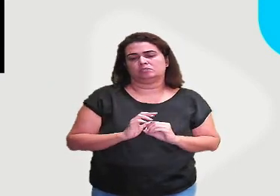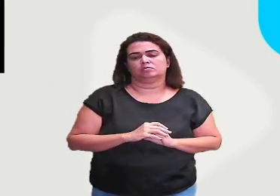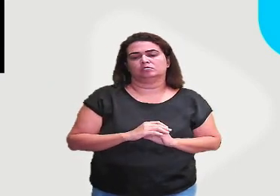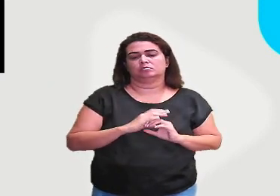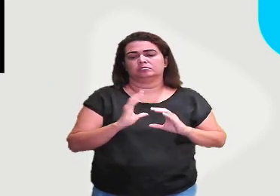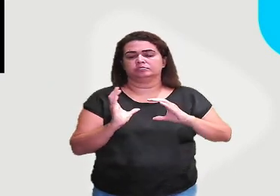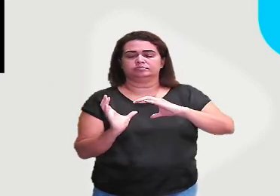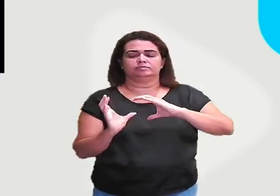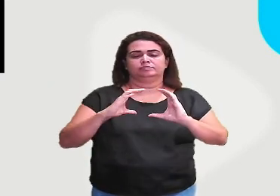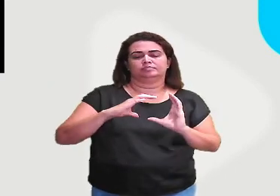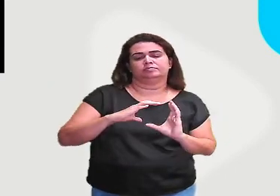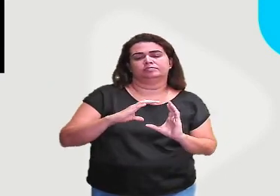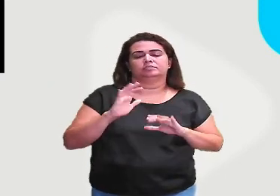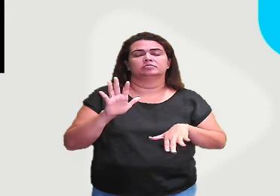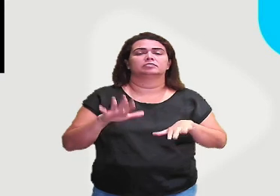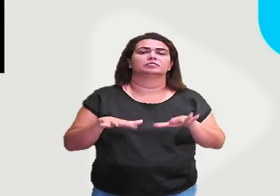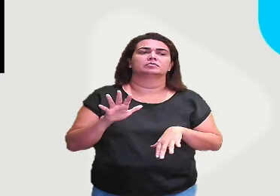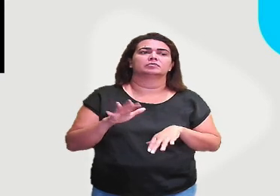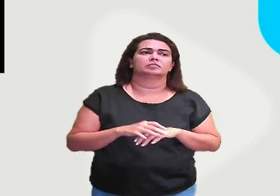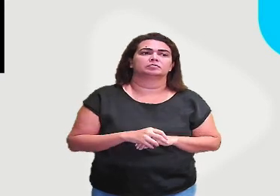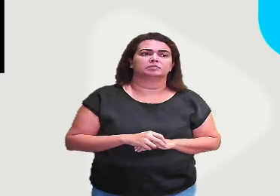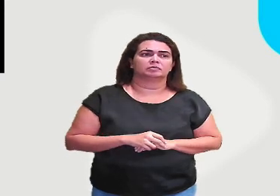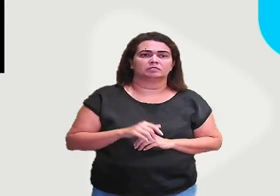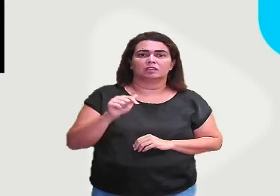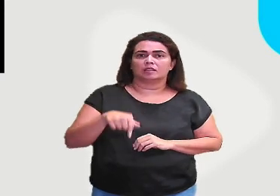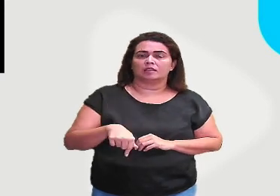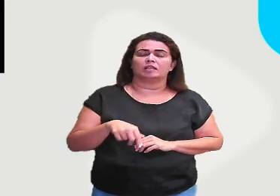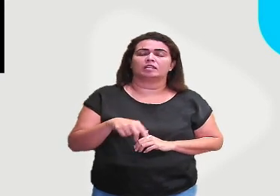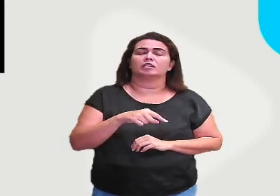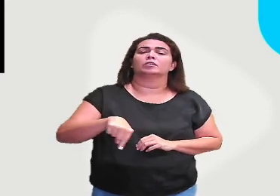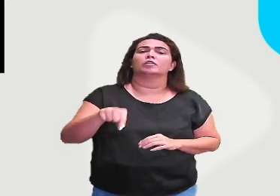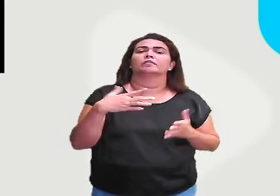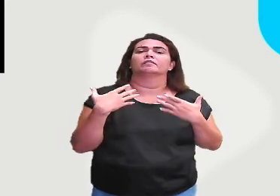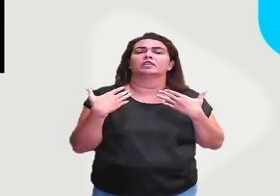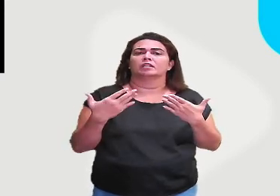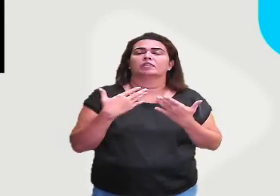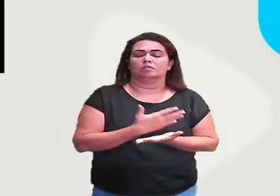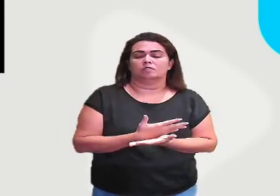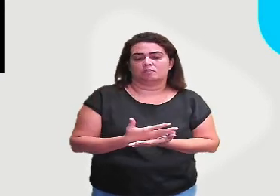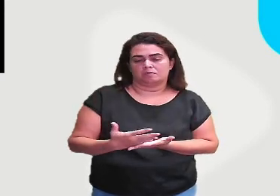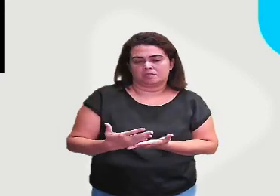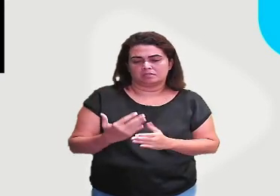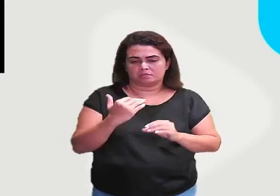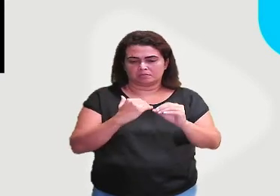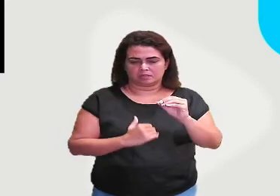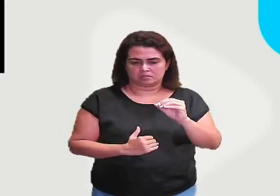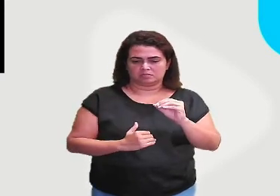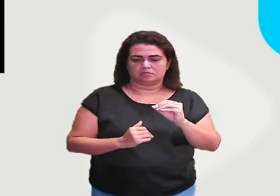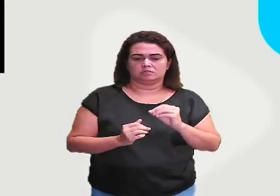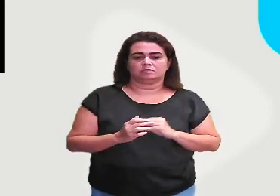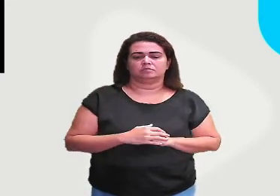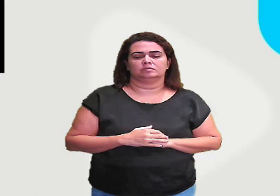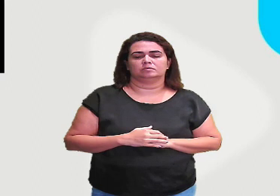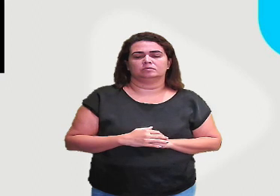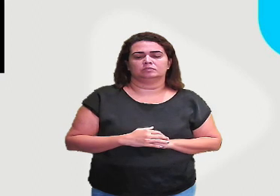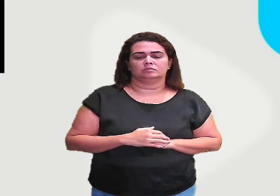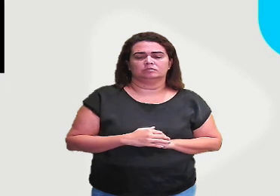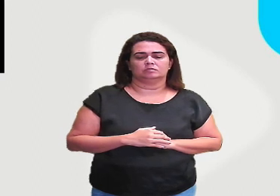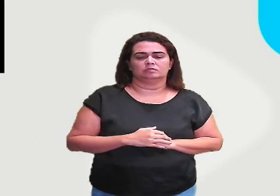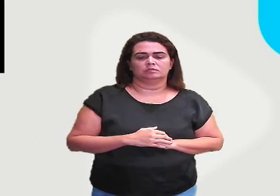de Capricórnio. É nesse momento que é o nosso verão, que nós vamos ter o nosso solstício de verão. Então, a